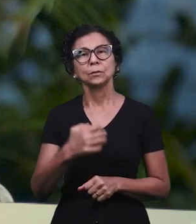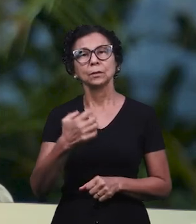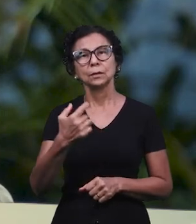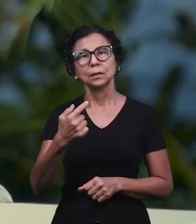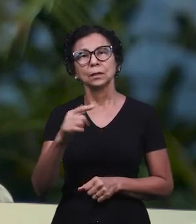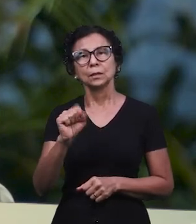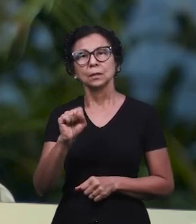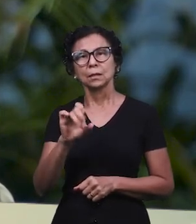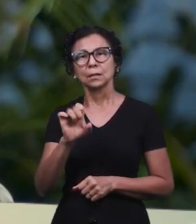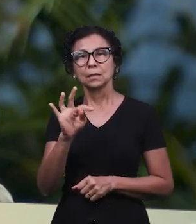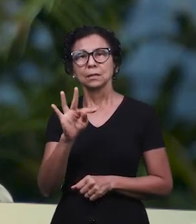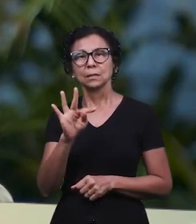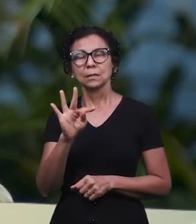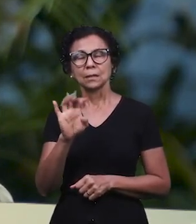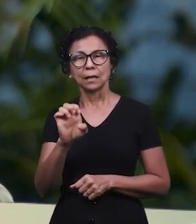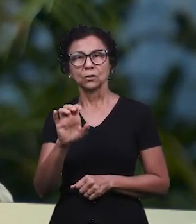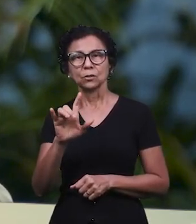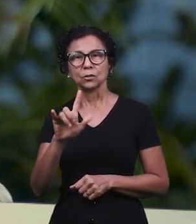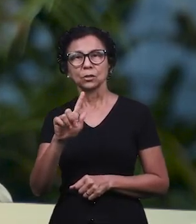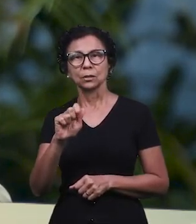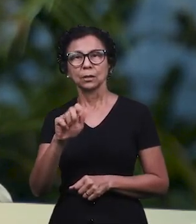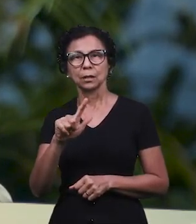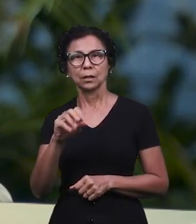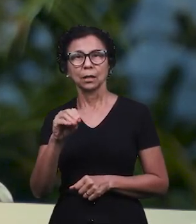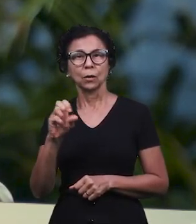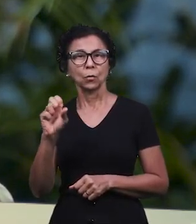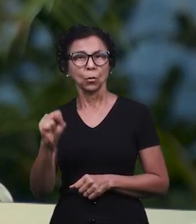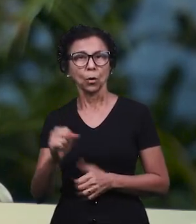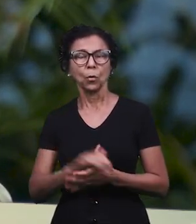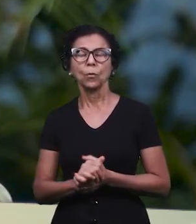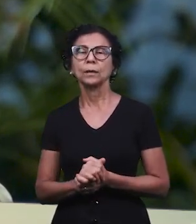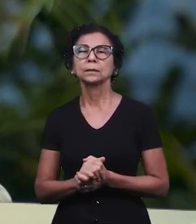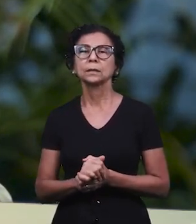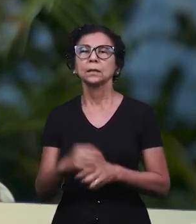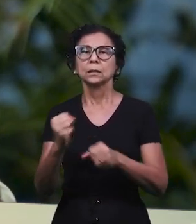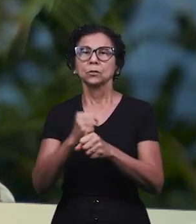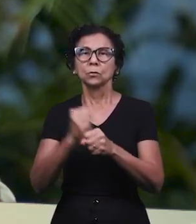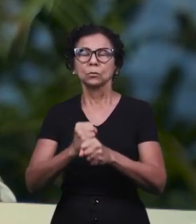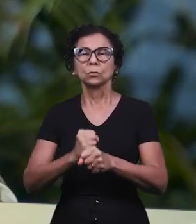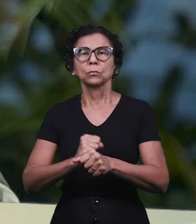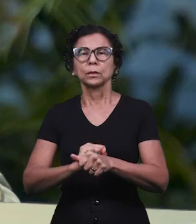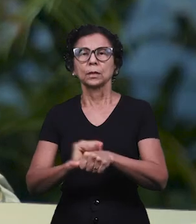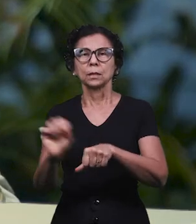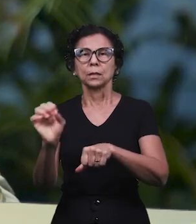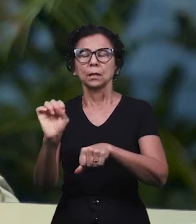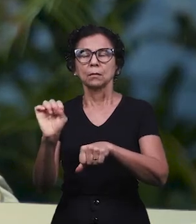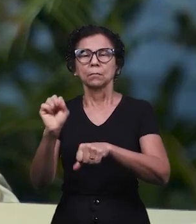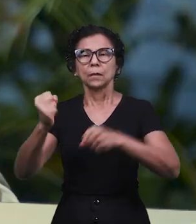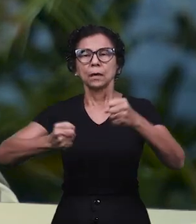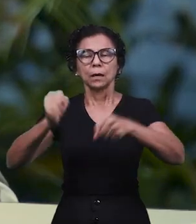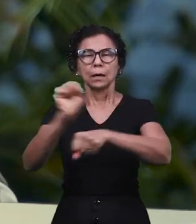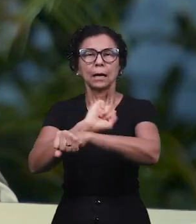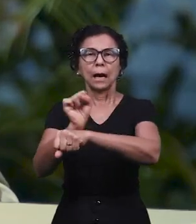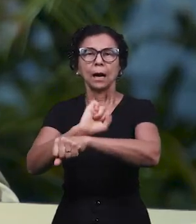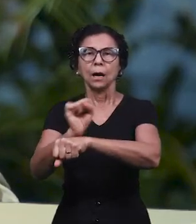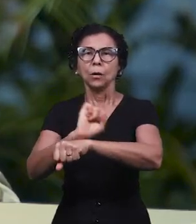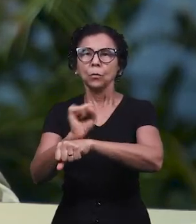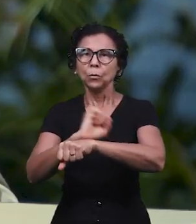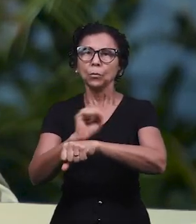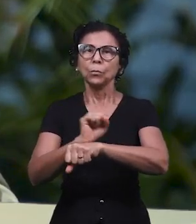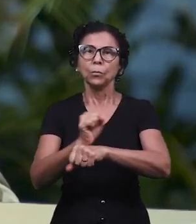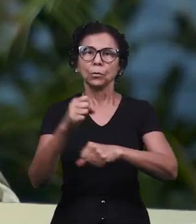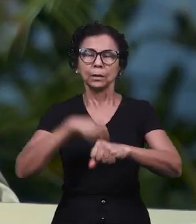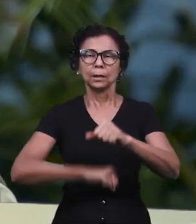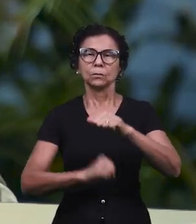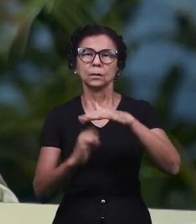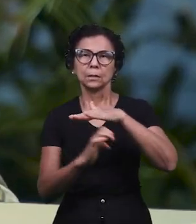contrato com a empresa de 60 viaturas ano, que o Exército adquire. Já temos cerca de 700 viaturas espalhadas pelo